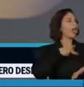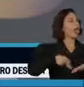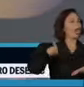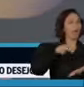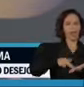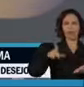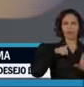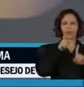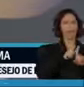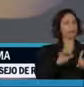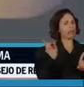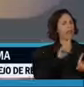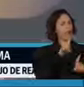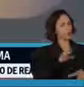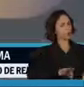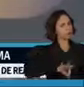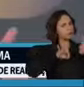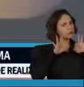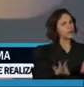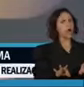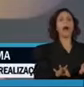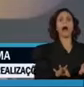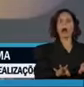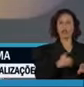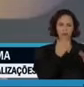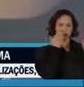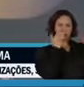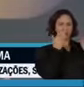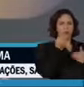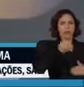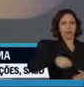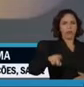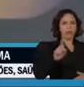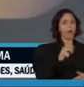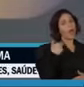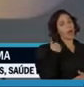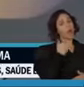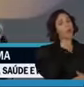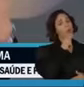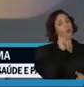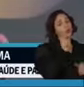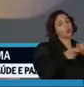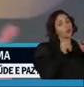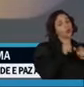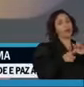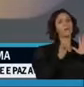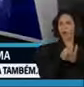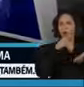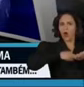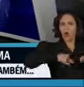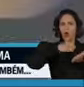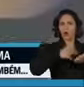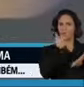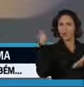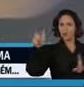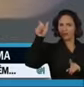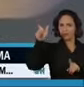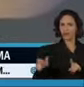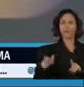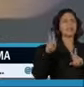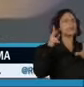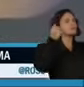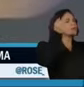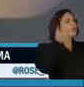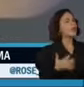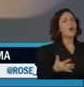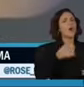que continuam, eles são super honestos, nada disso, né? Não estou pré-julgando, mas é impressionante como eles conseguem manter. Sempre a justificativa, e agora